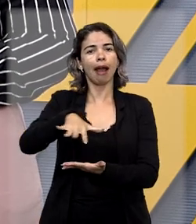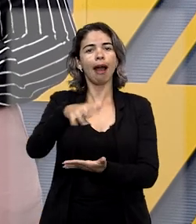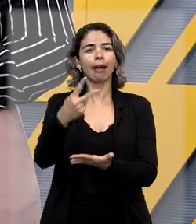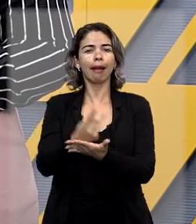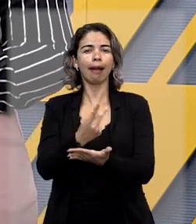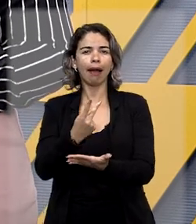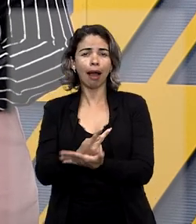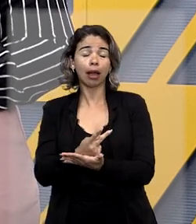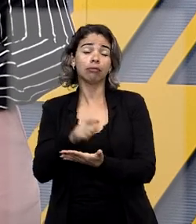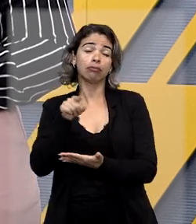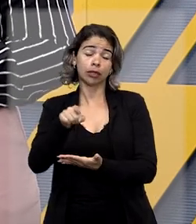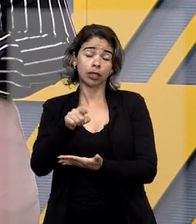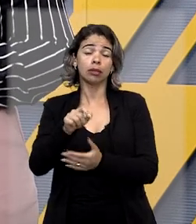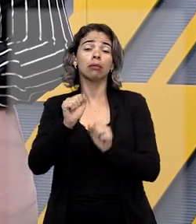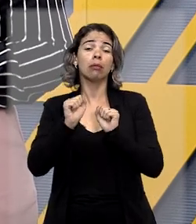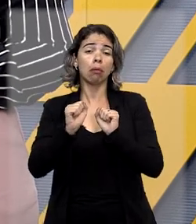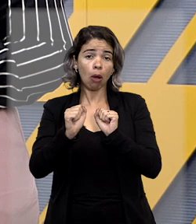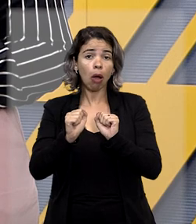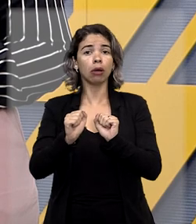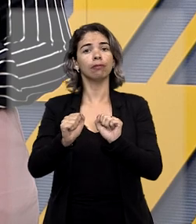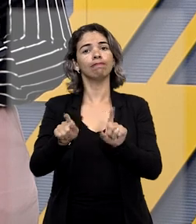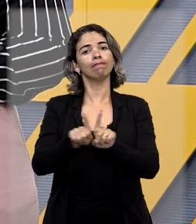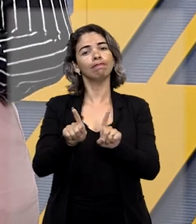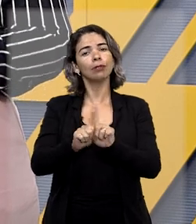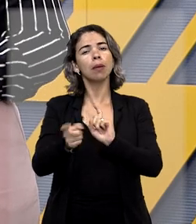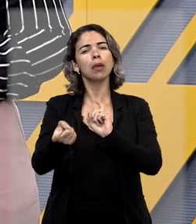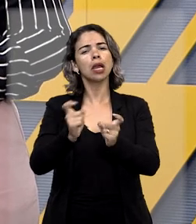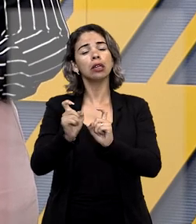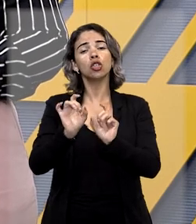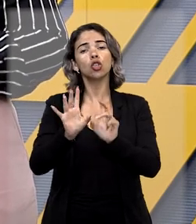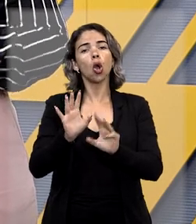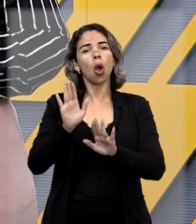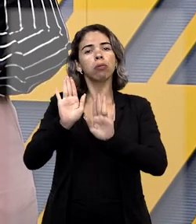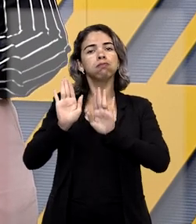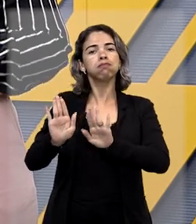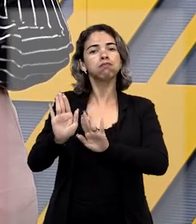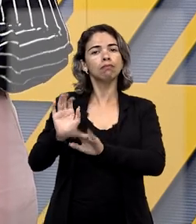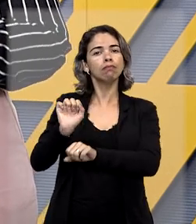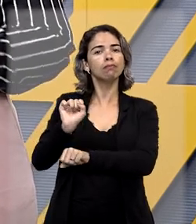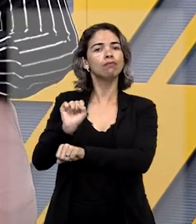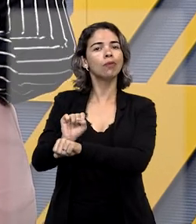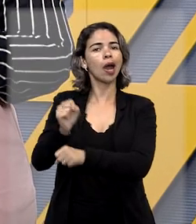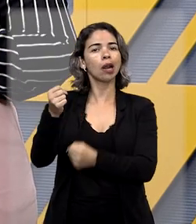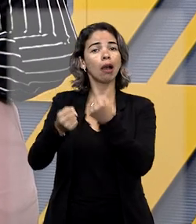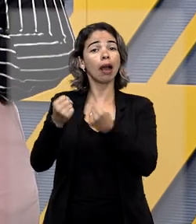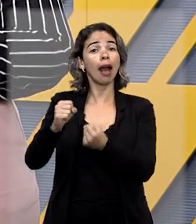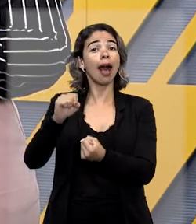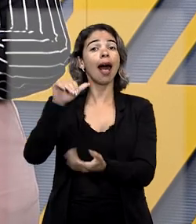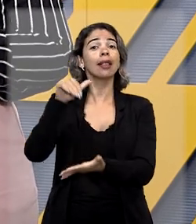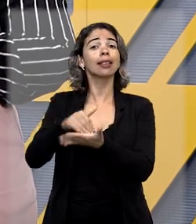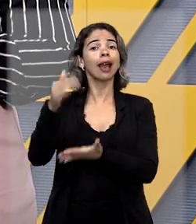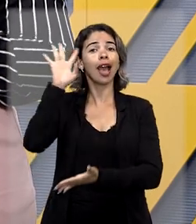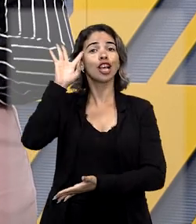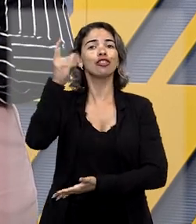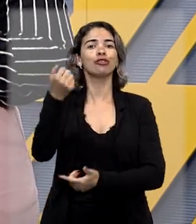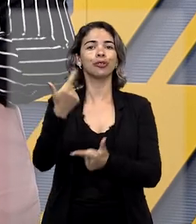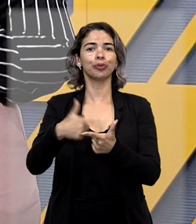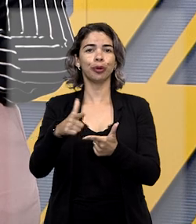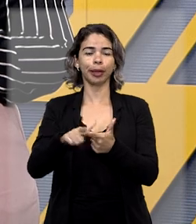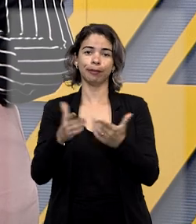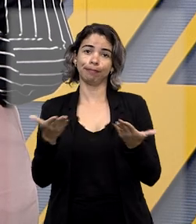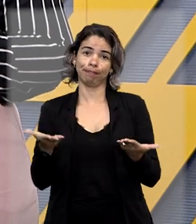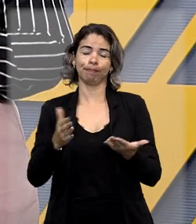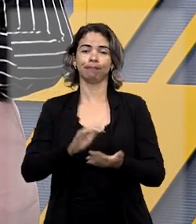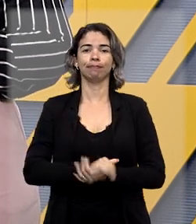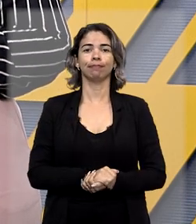infração, cabendo como medida administrativa a mera retenção do veículo até que se resolva a